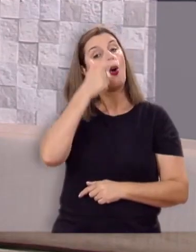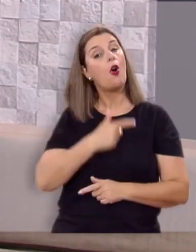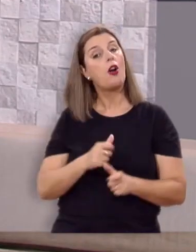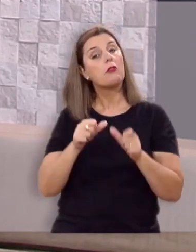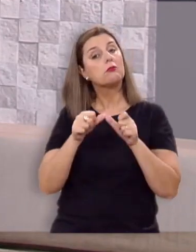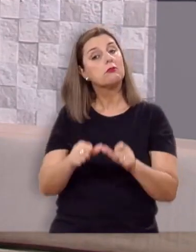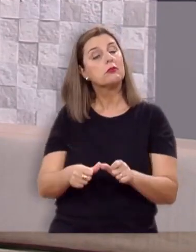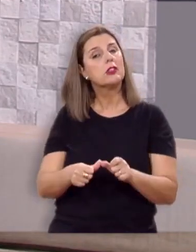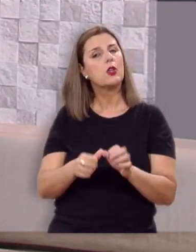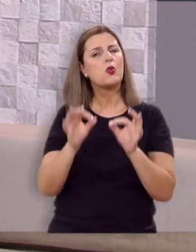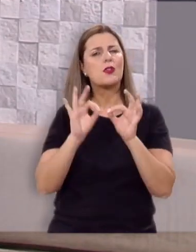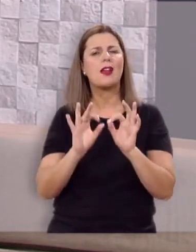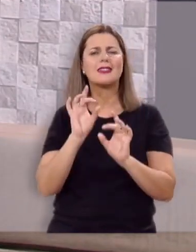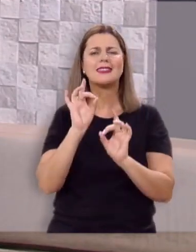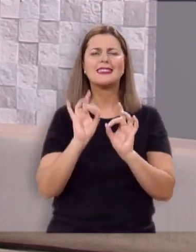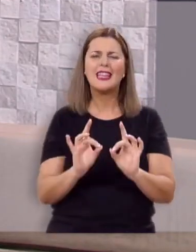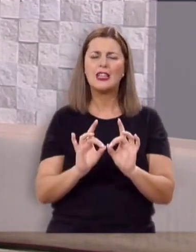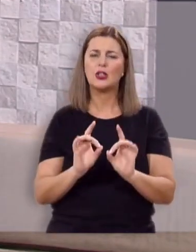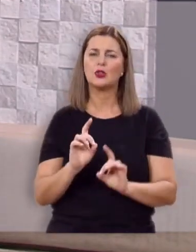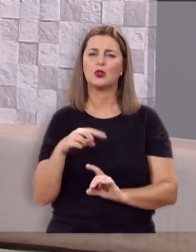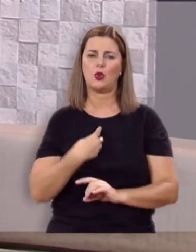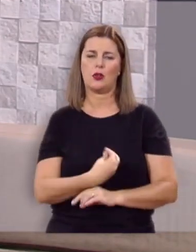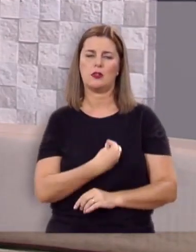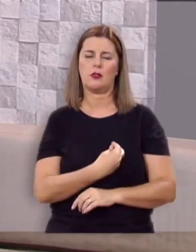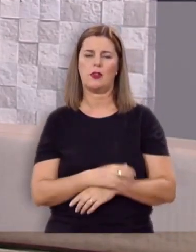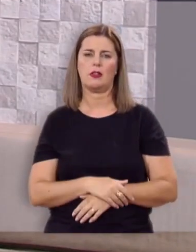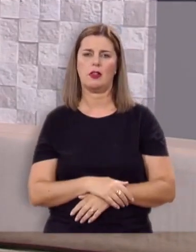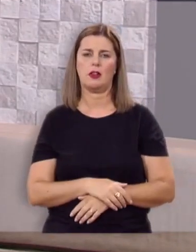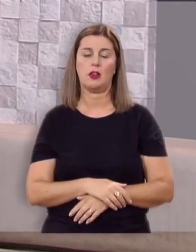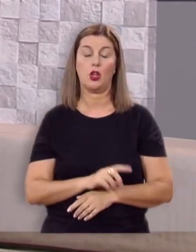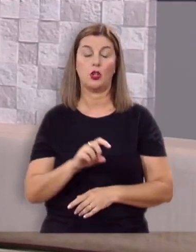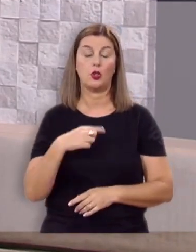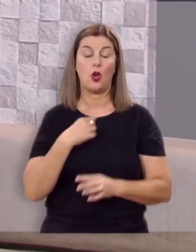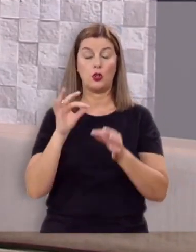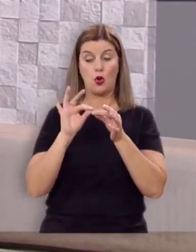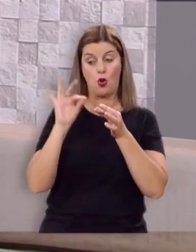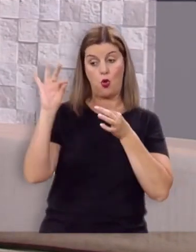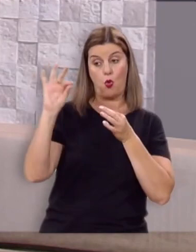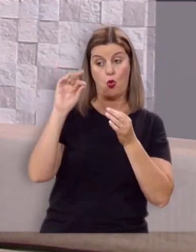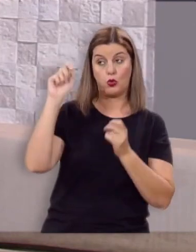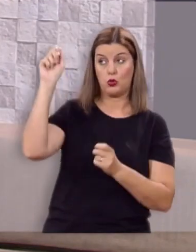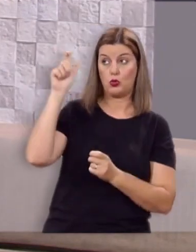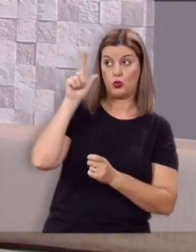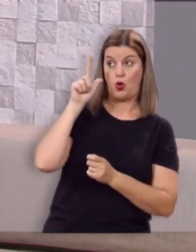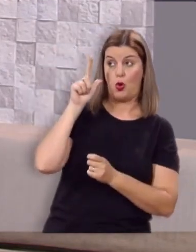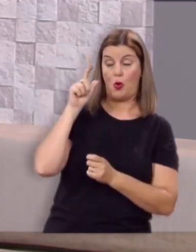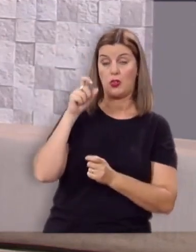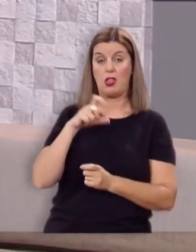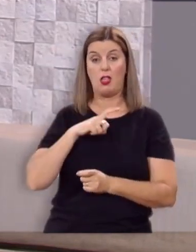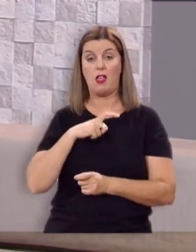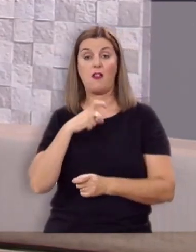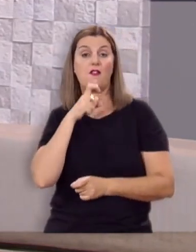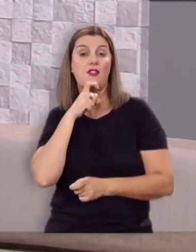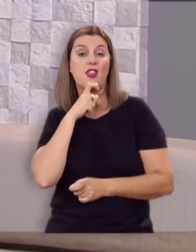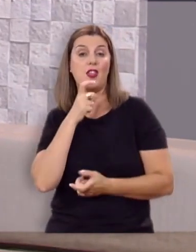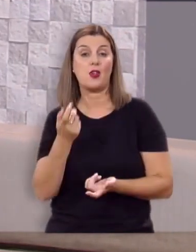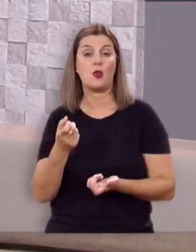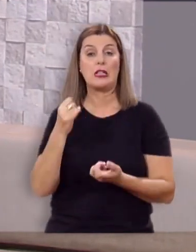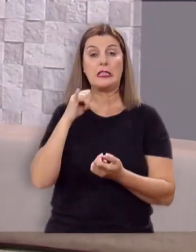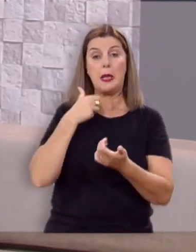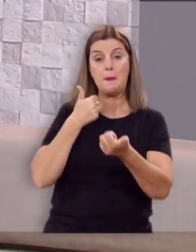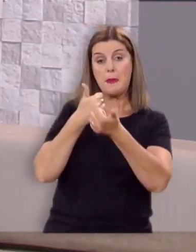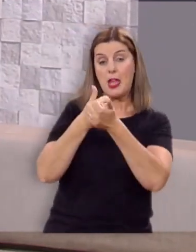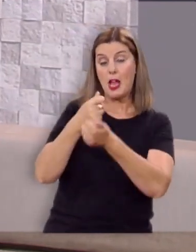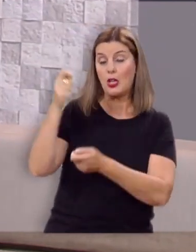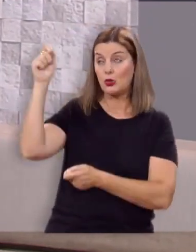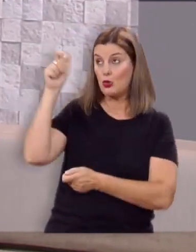Nós estamos rigorosamente onde deveríamos estar. Se nós estivéssemos mais longe do Sol, morreríamos congelados. Se nós